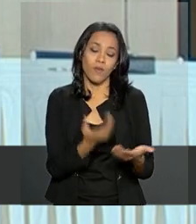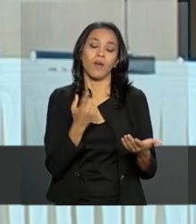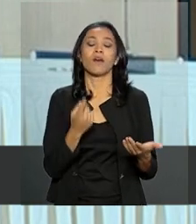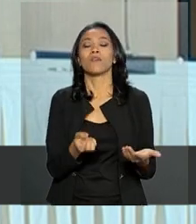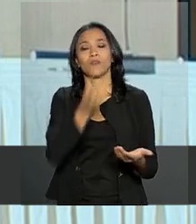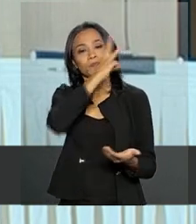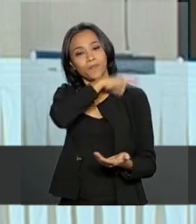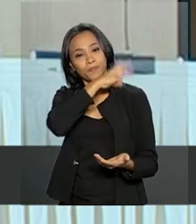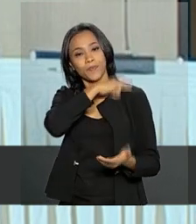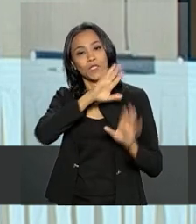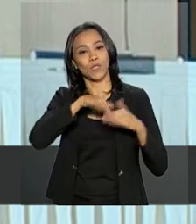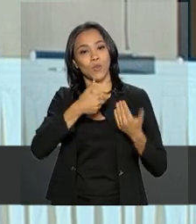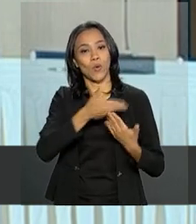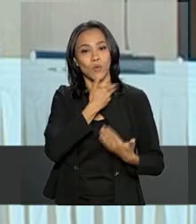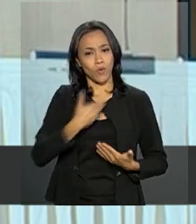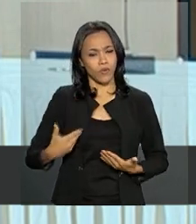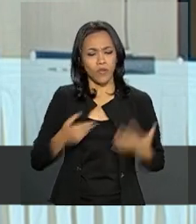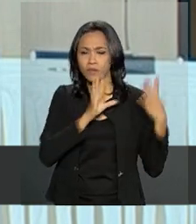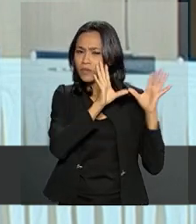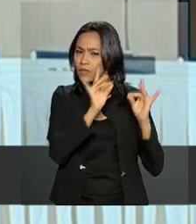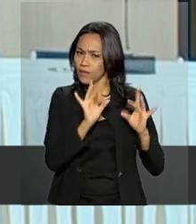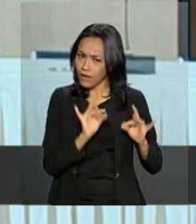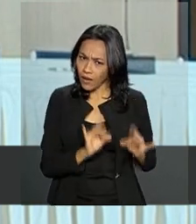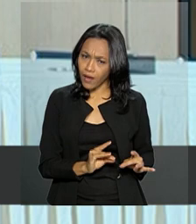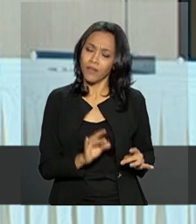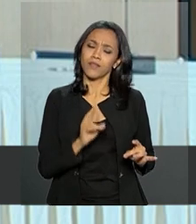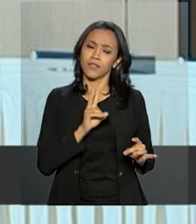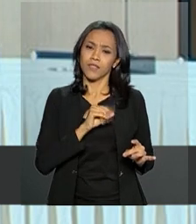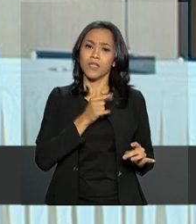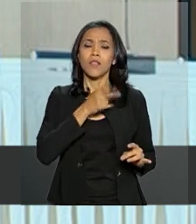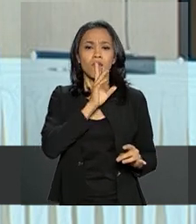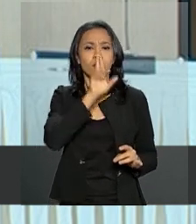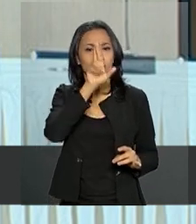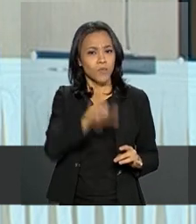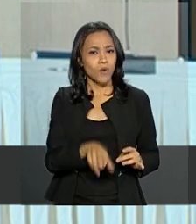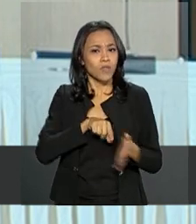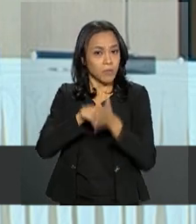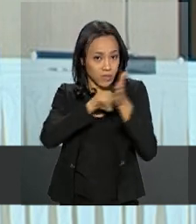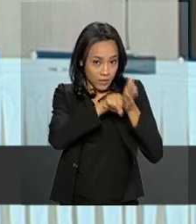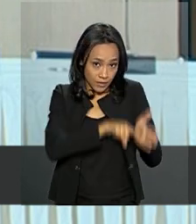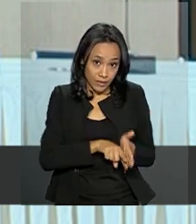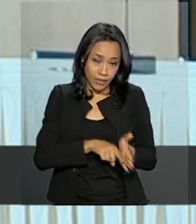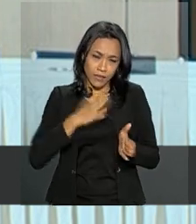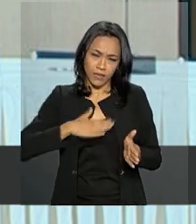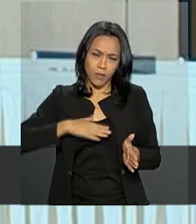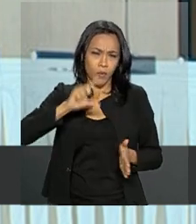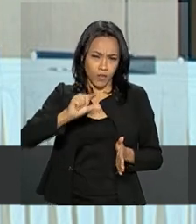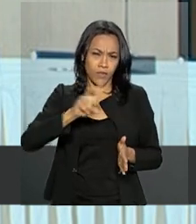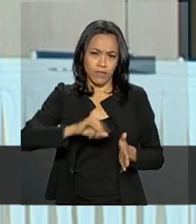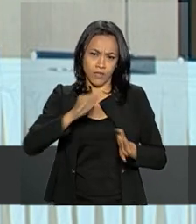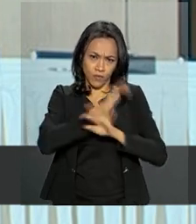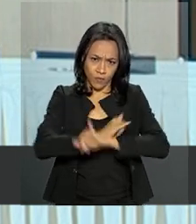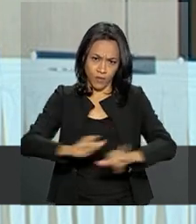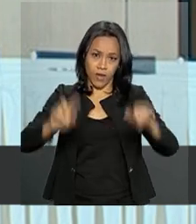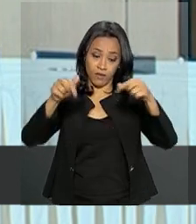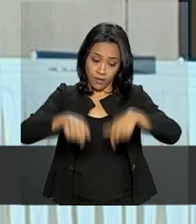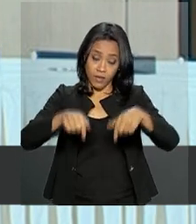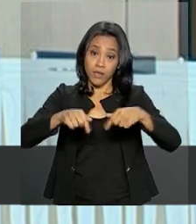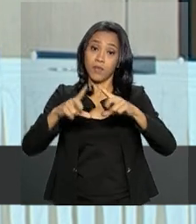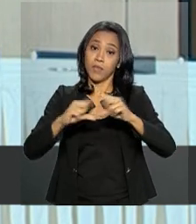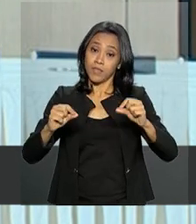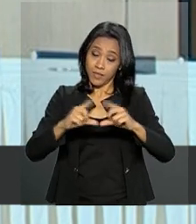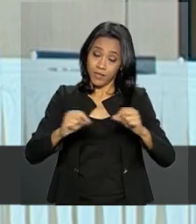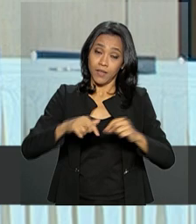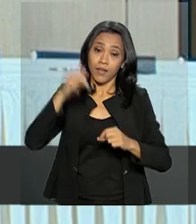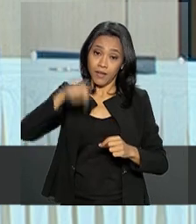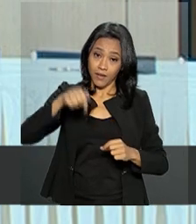escolas públicas. Você confere todos os detalhes dos resultados do ENAD, que serão divulgados daqui a pouquinho aqui no MEC em Brasília, ao longo